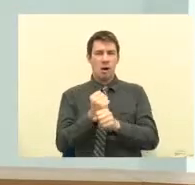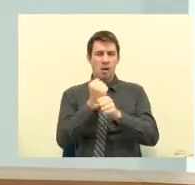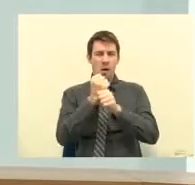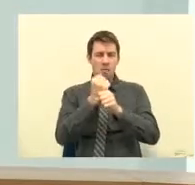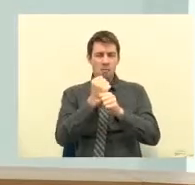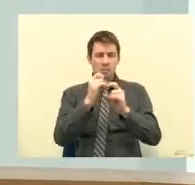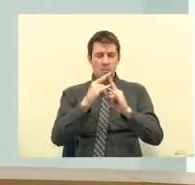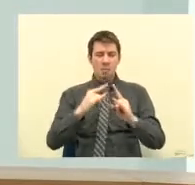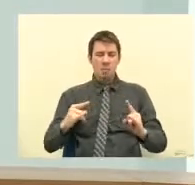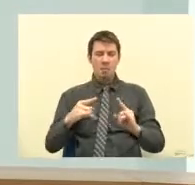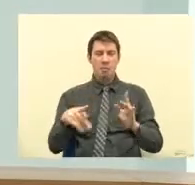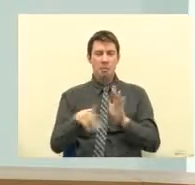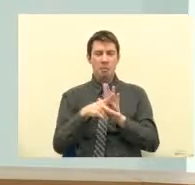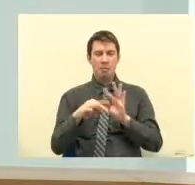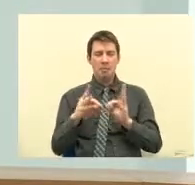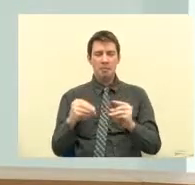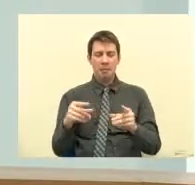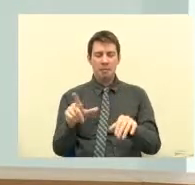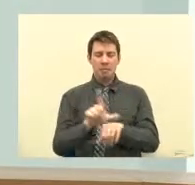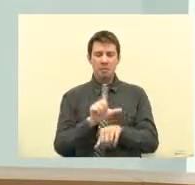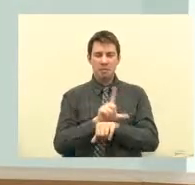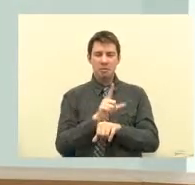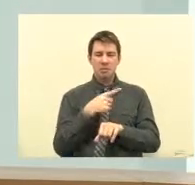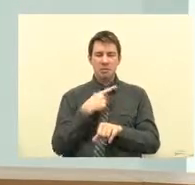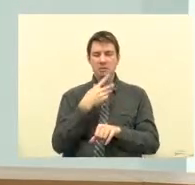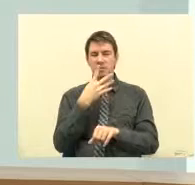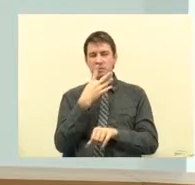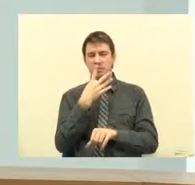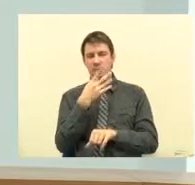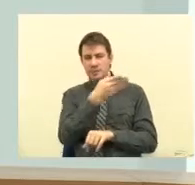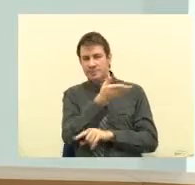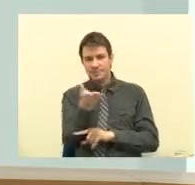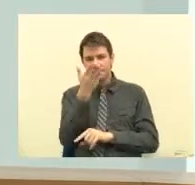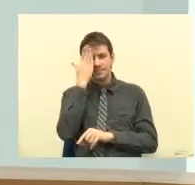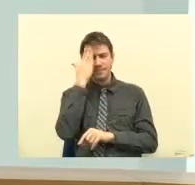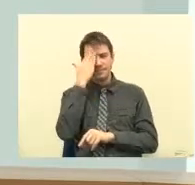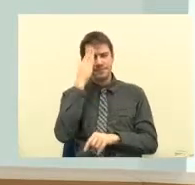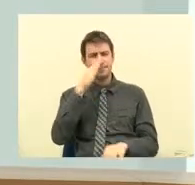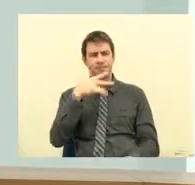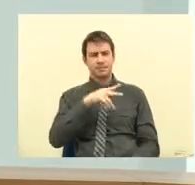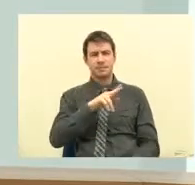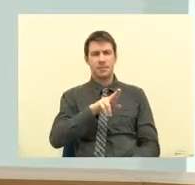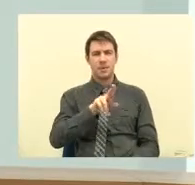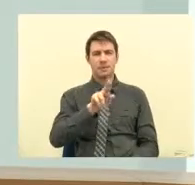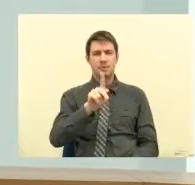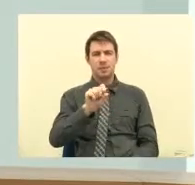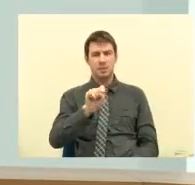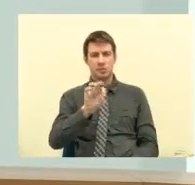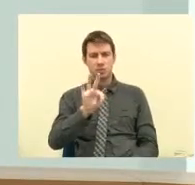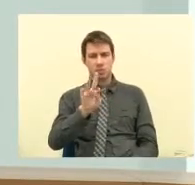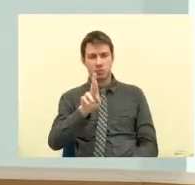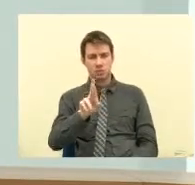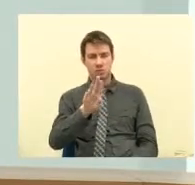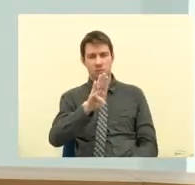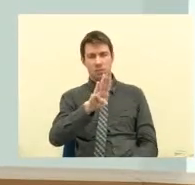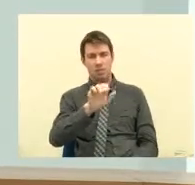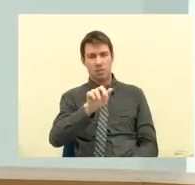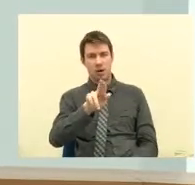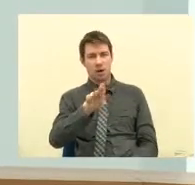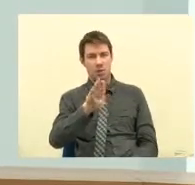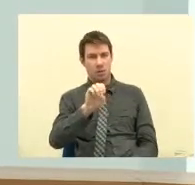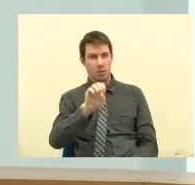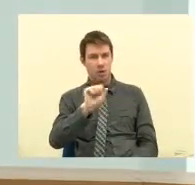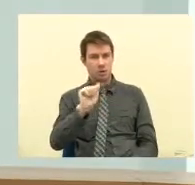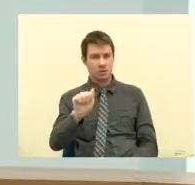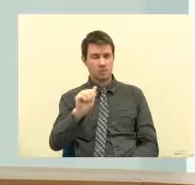E por incrível que pareça, o pastor Barbosa, a Secretaria do Meio Ambiente, que é